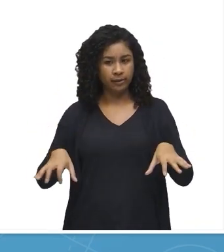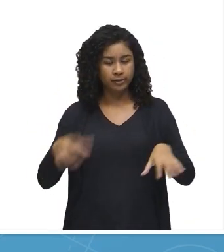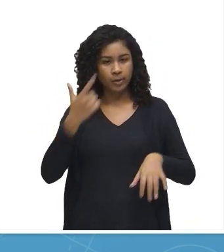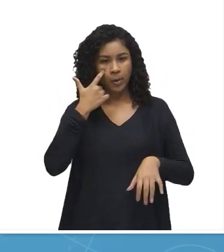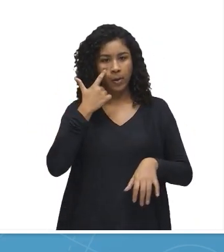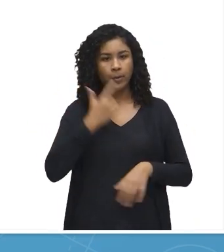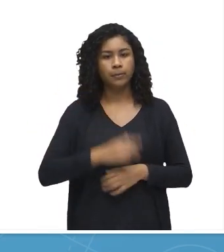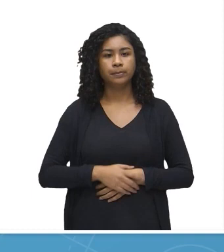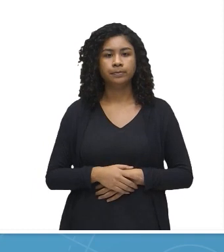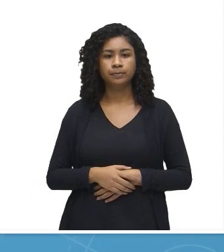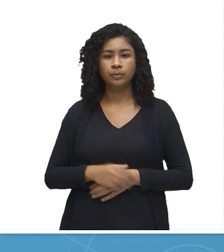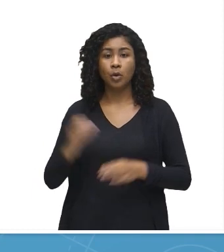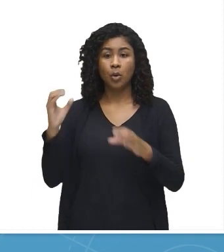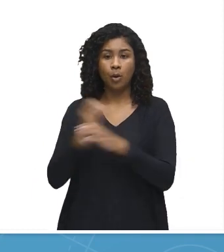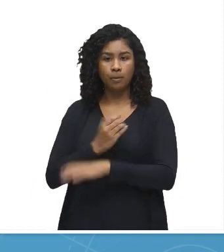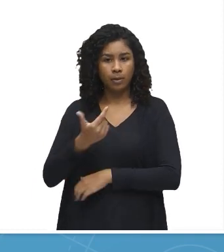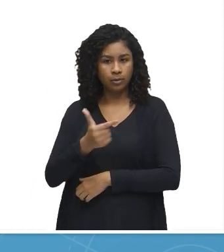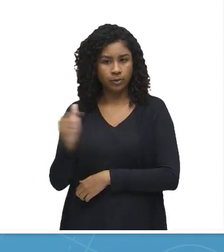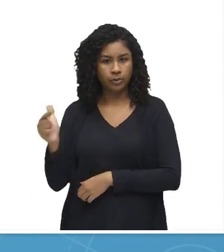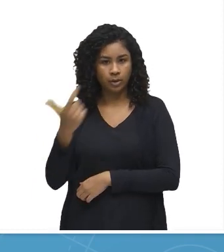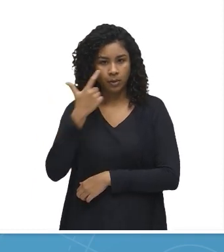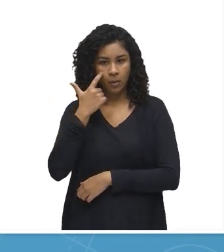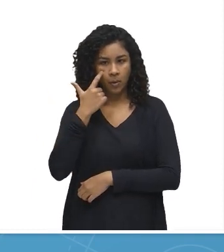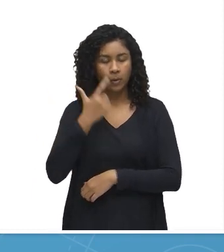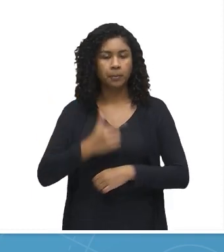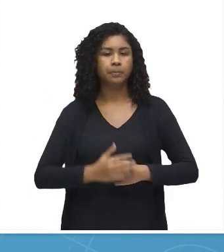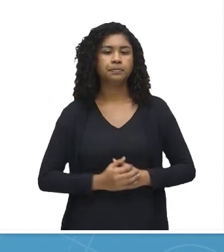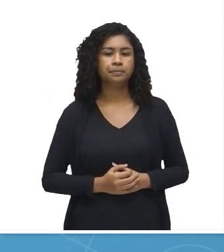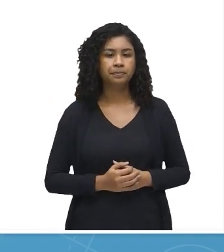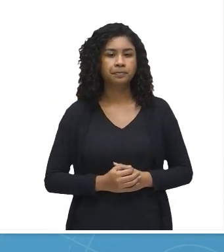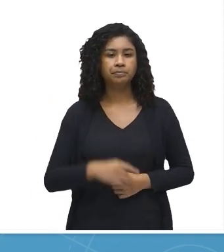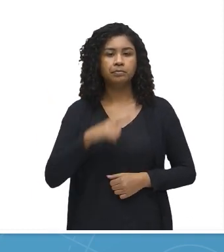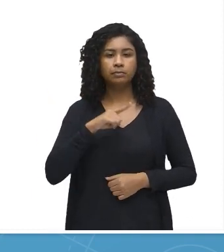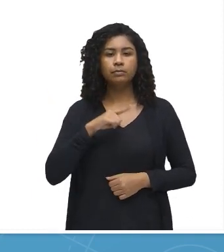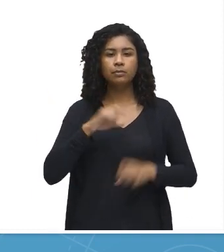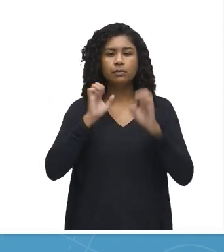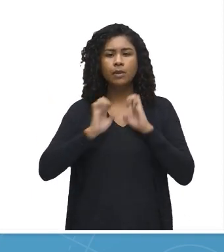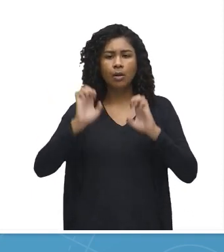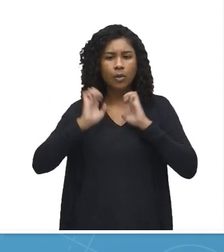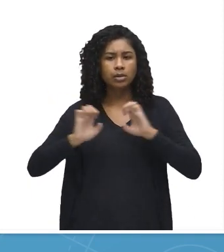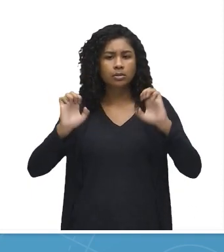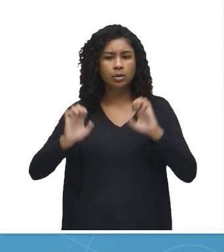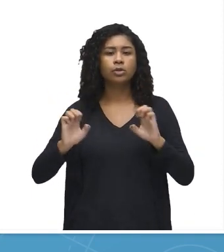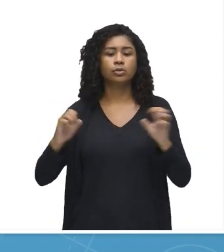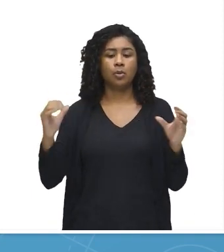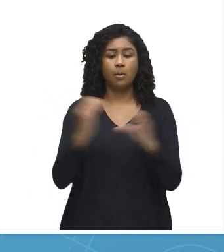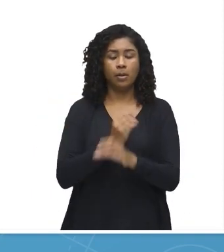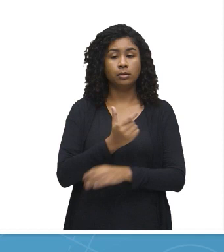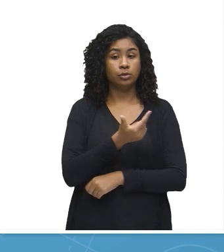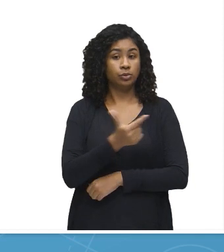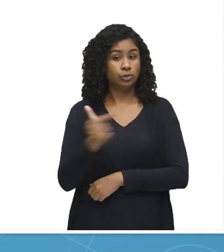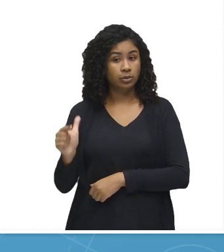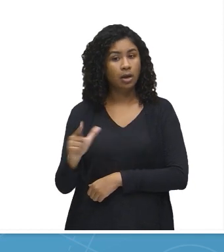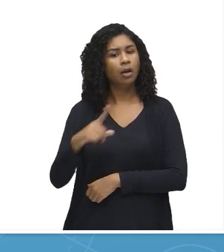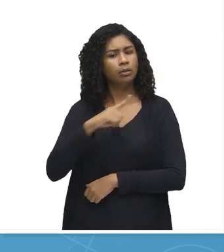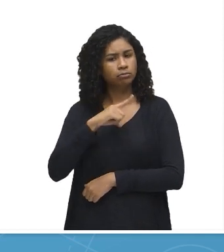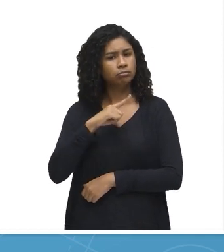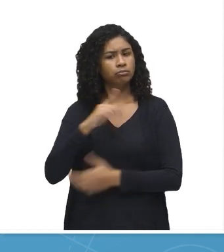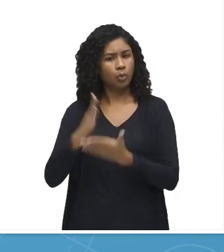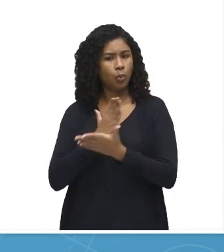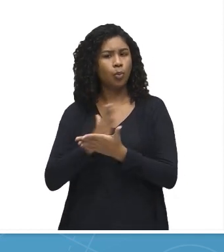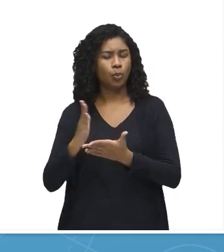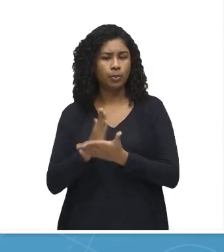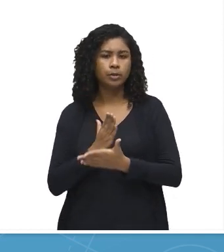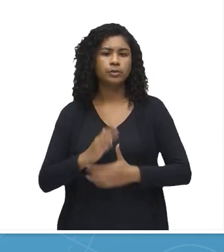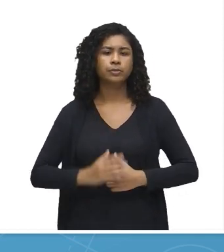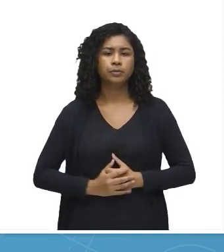Dá uma olhadinha. Então nós temos as equações do segundo grau incompletas, vejam.